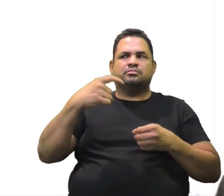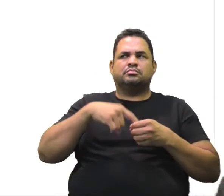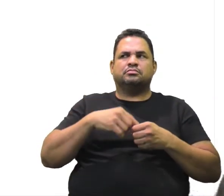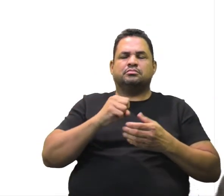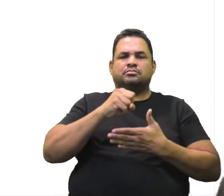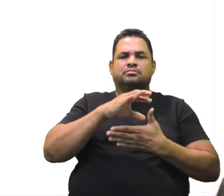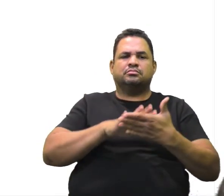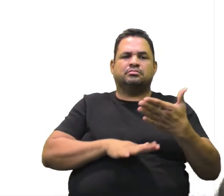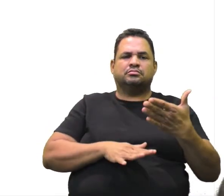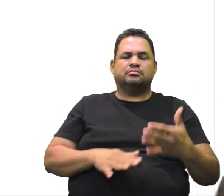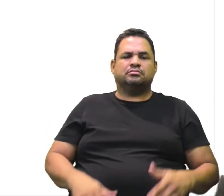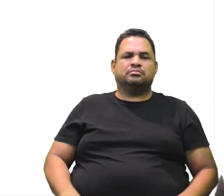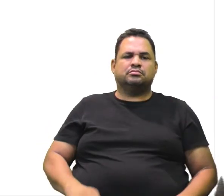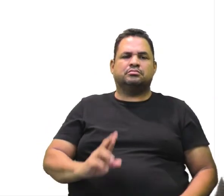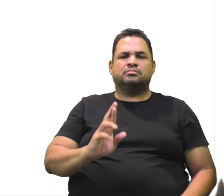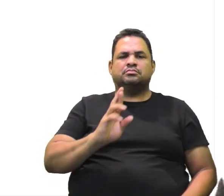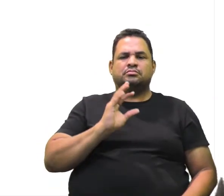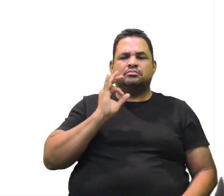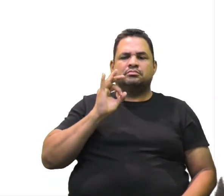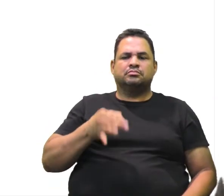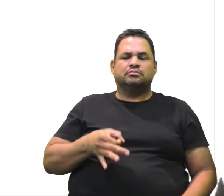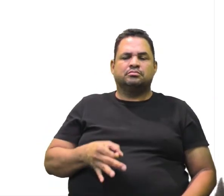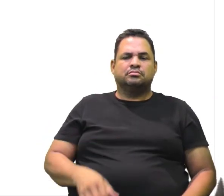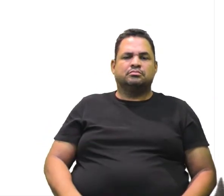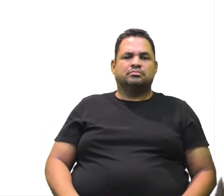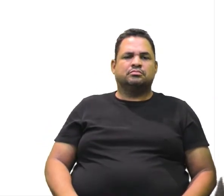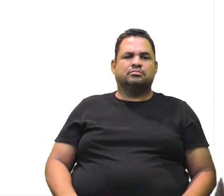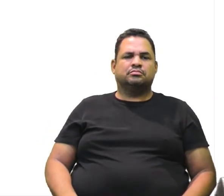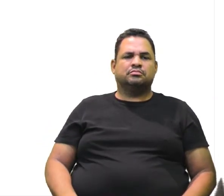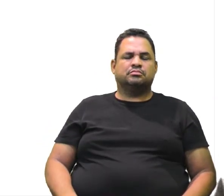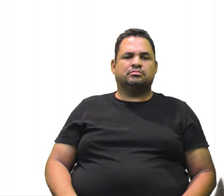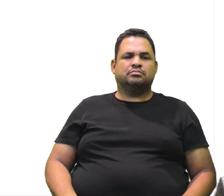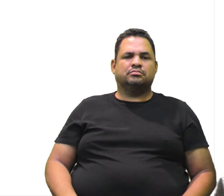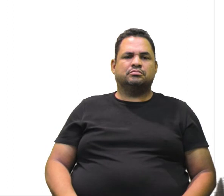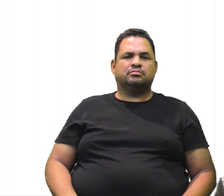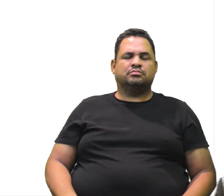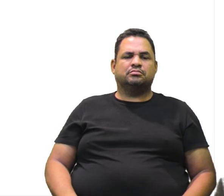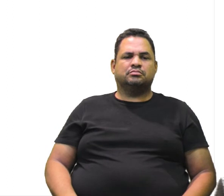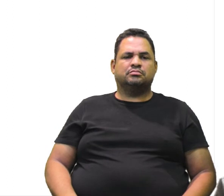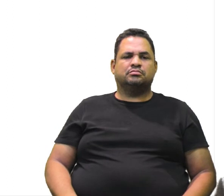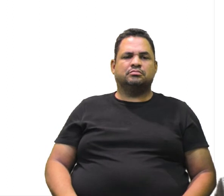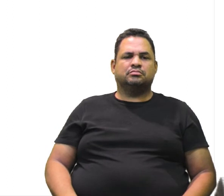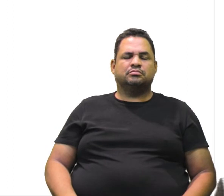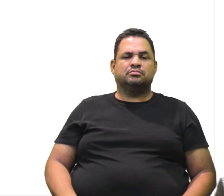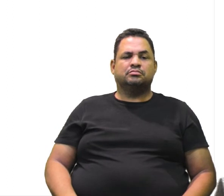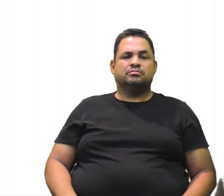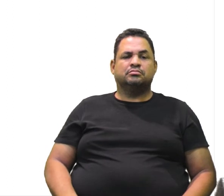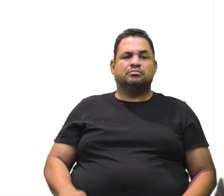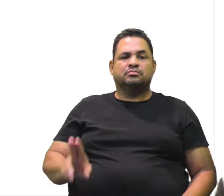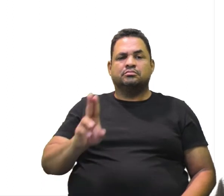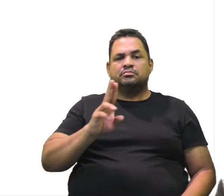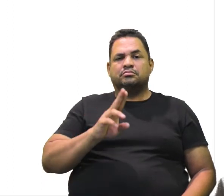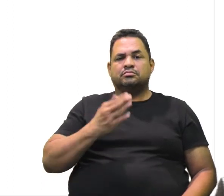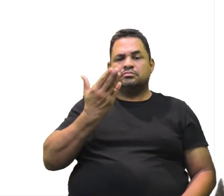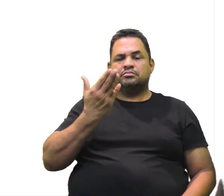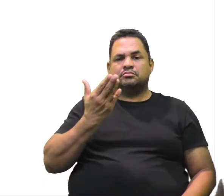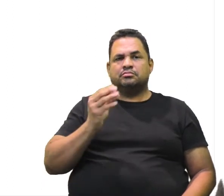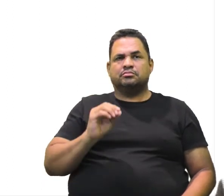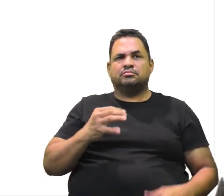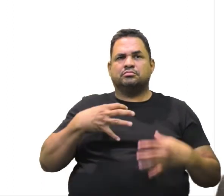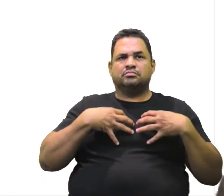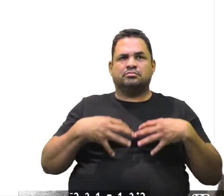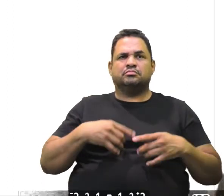questão, a resposta correta é de que, na situação descrita, o organismo utiliza a catalase porque